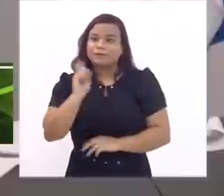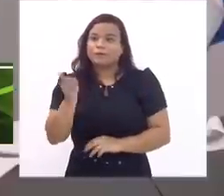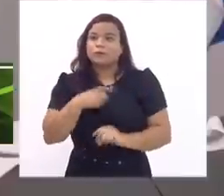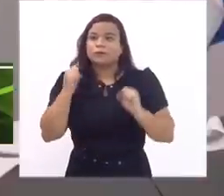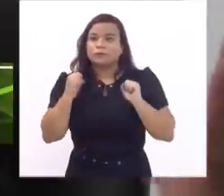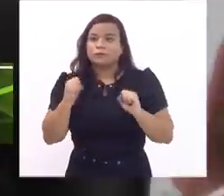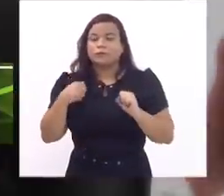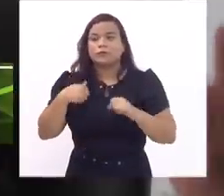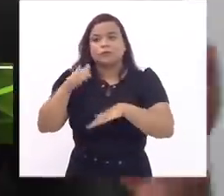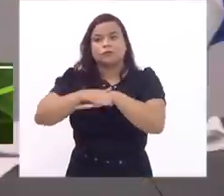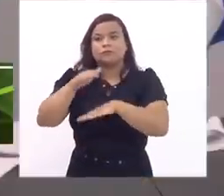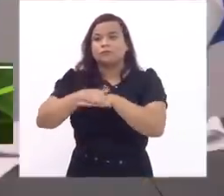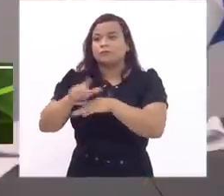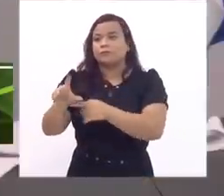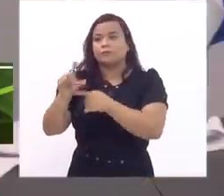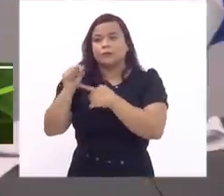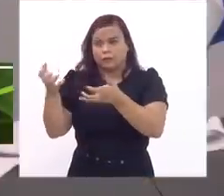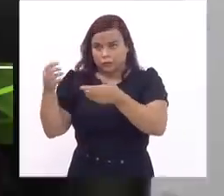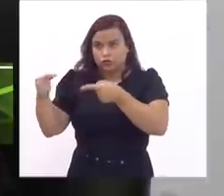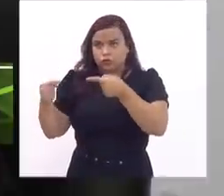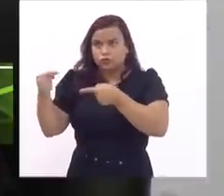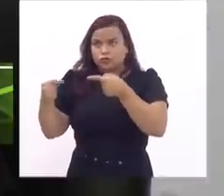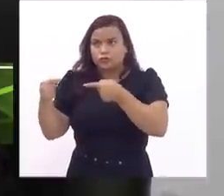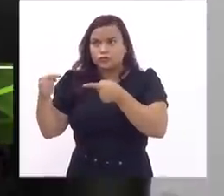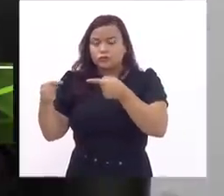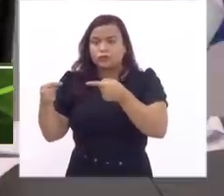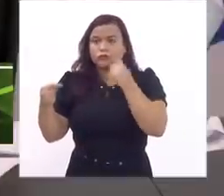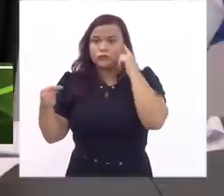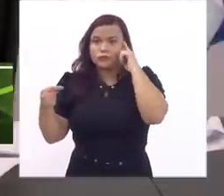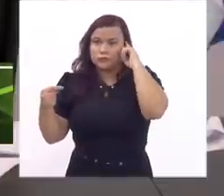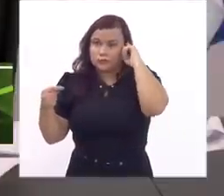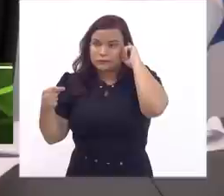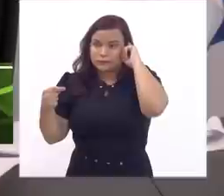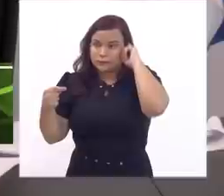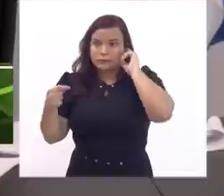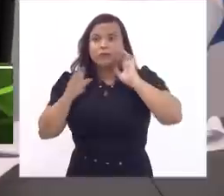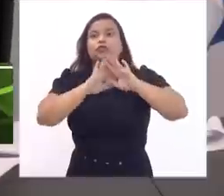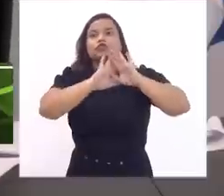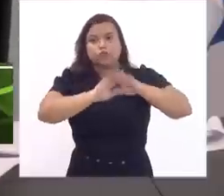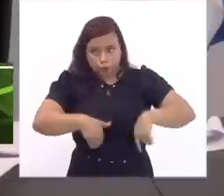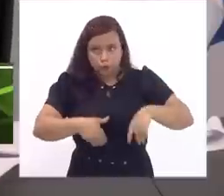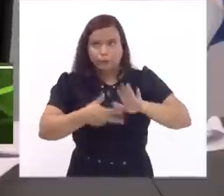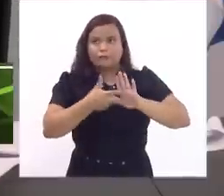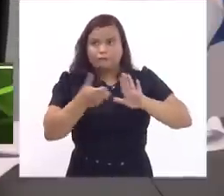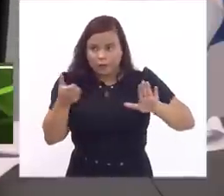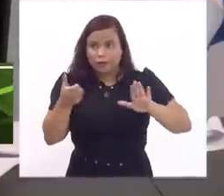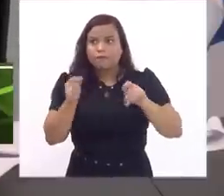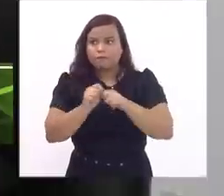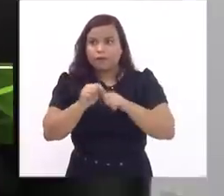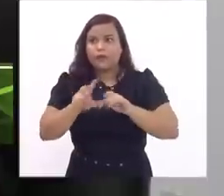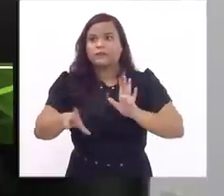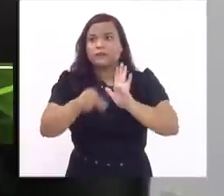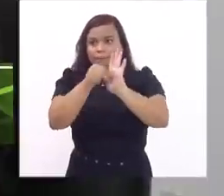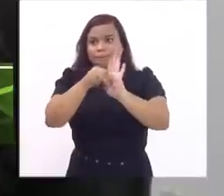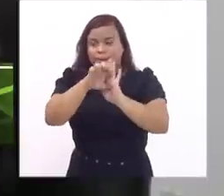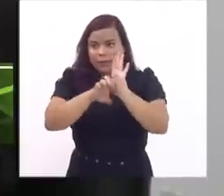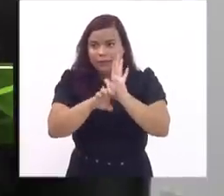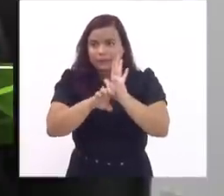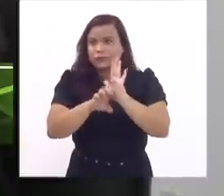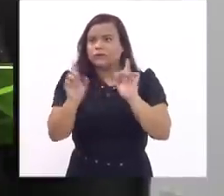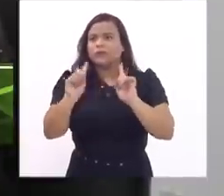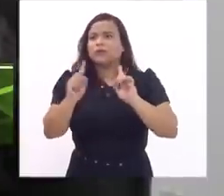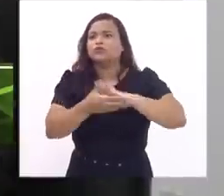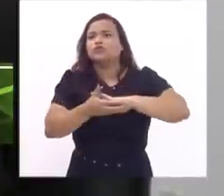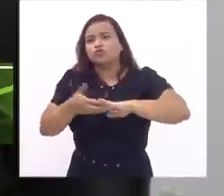Eu preferi o contrário. Se for discutir... Queria pedir ao senhor... Santos, derruba o veto e faz uma emenda para tirar a emenda. Não, o contrário. Retira de